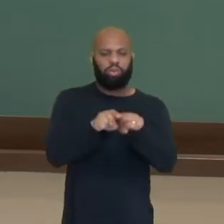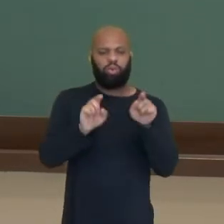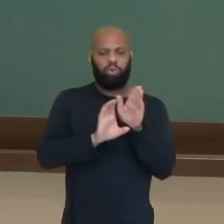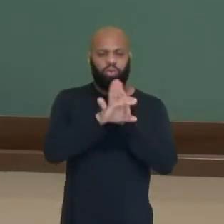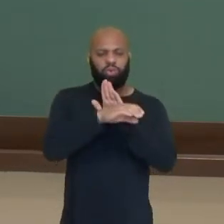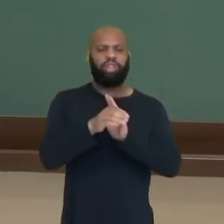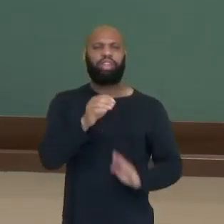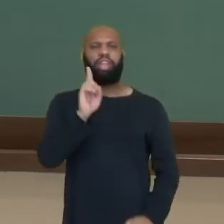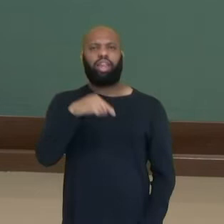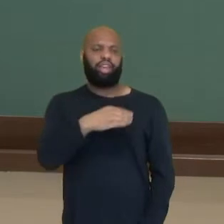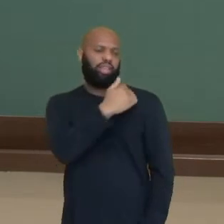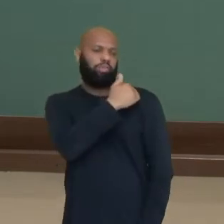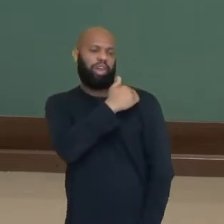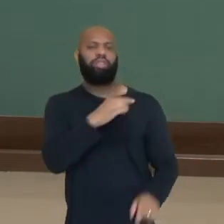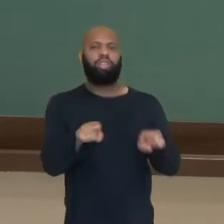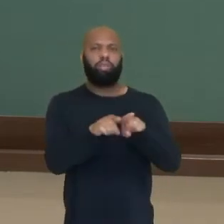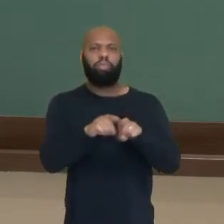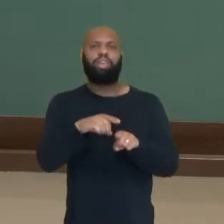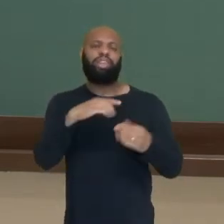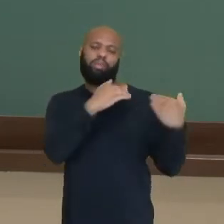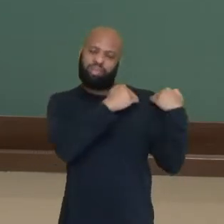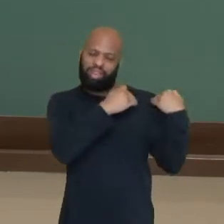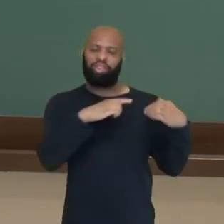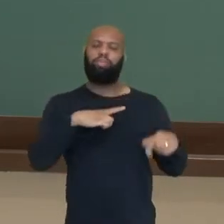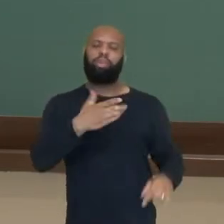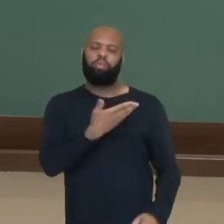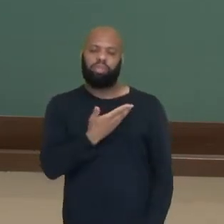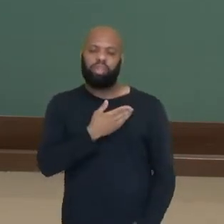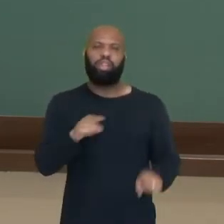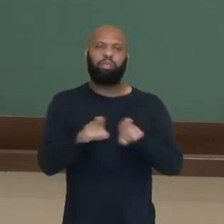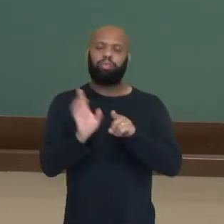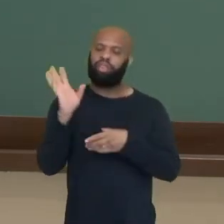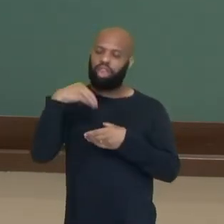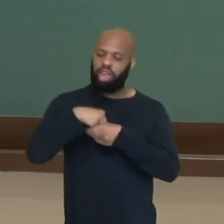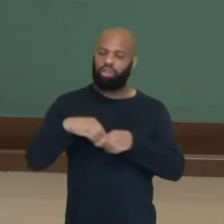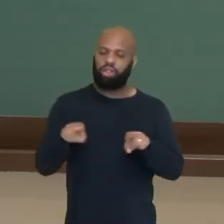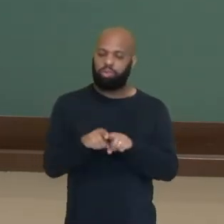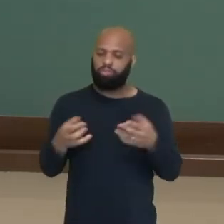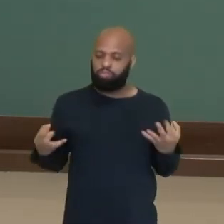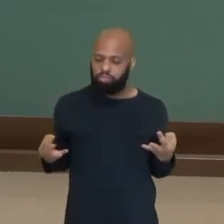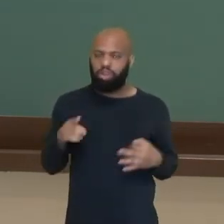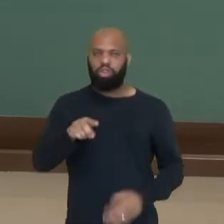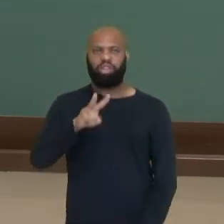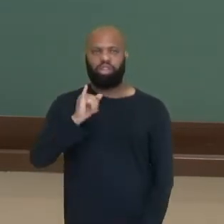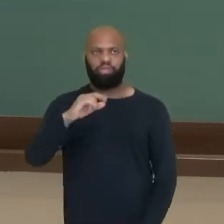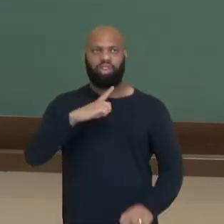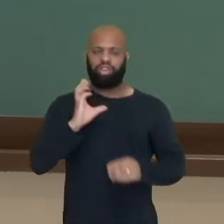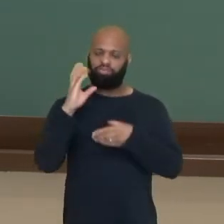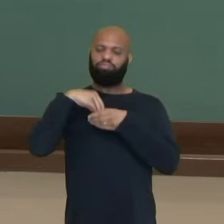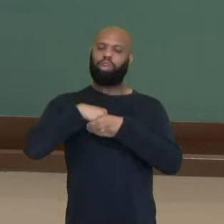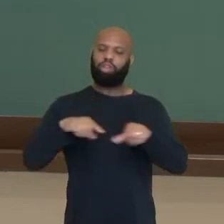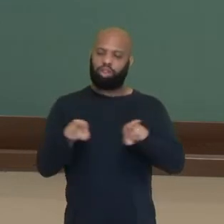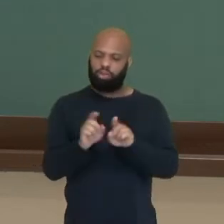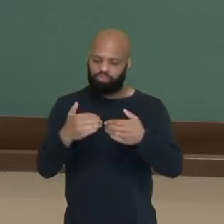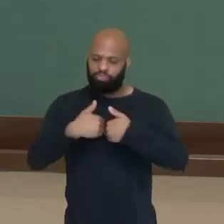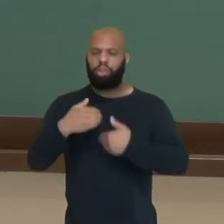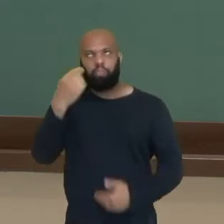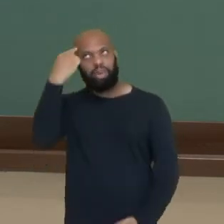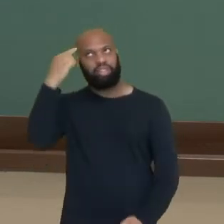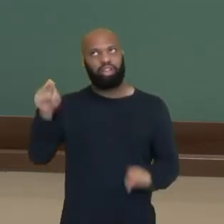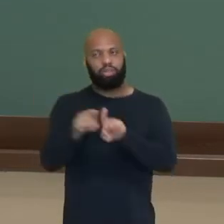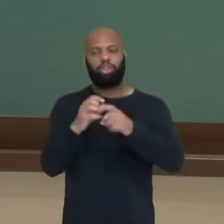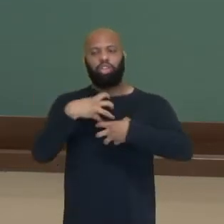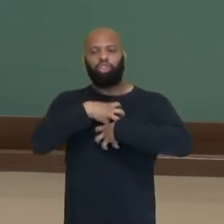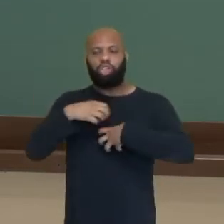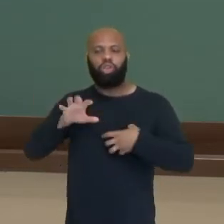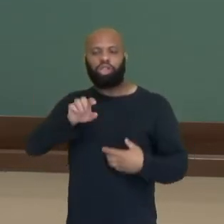como respeito, amizade, a questão da interiorização, de você ser um pouquinho mais introspectivo para que você